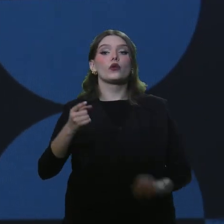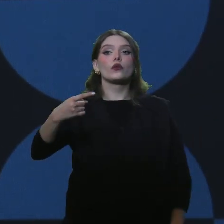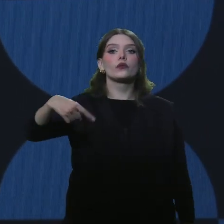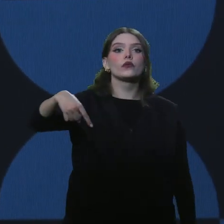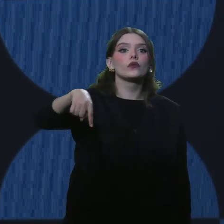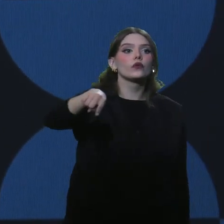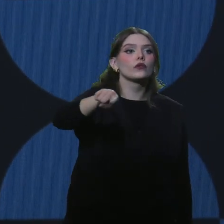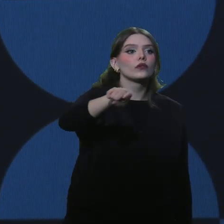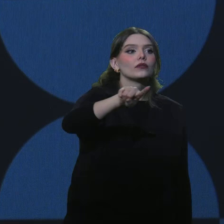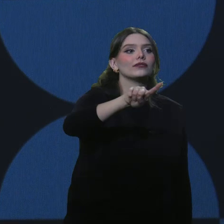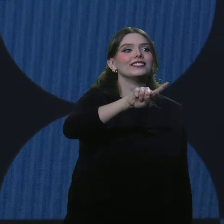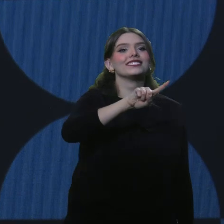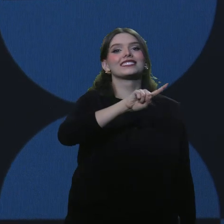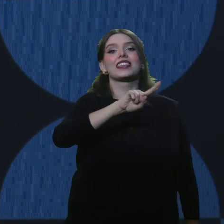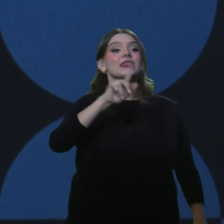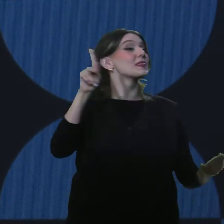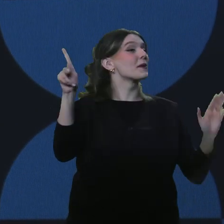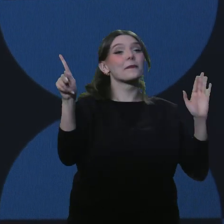Você é um ET.